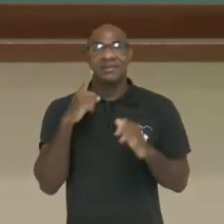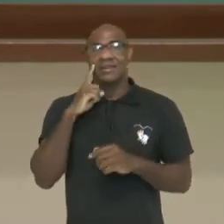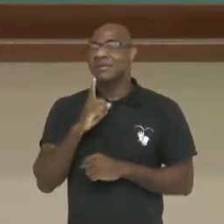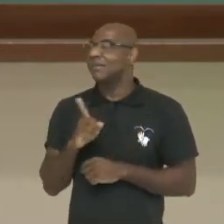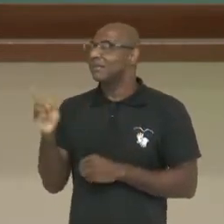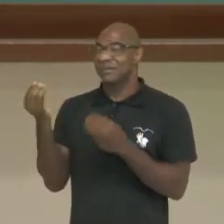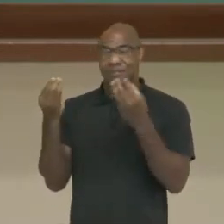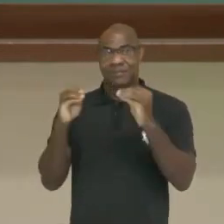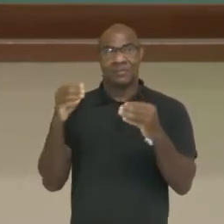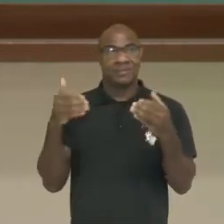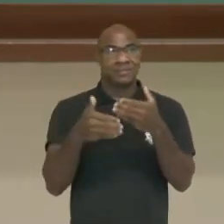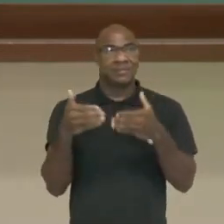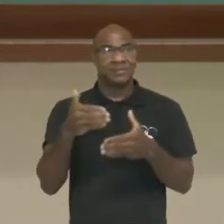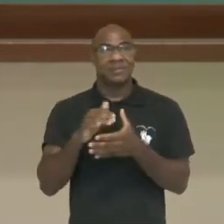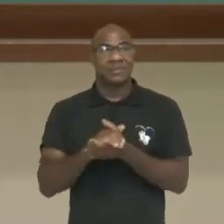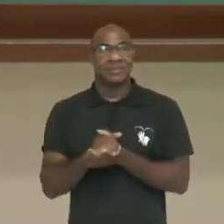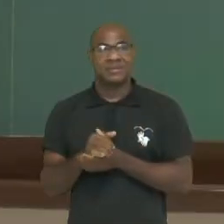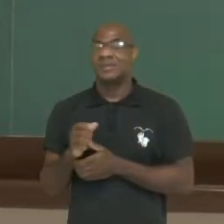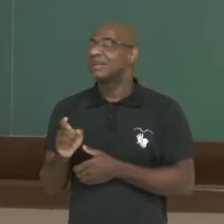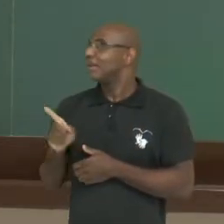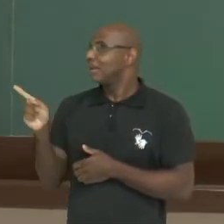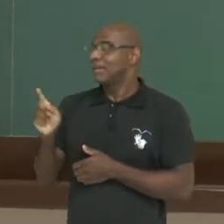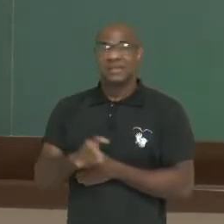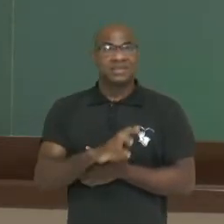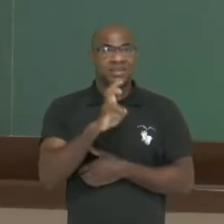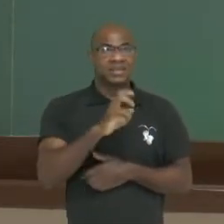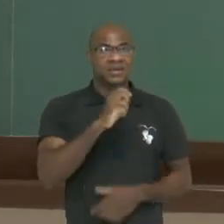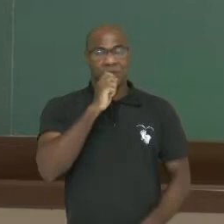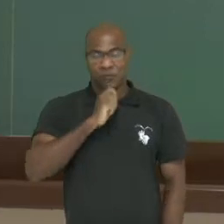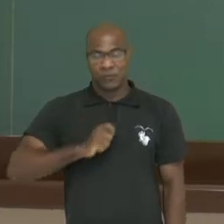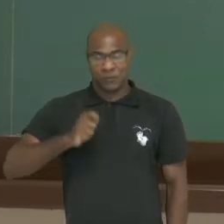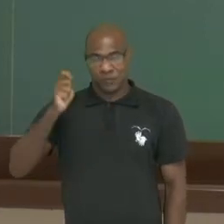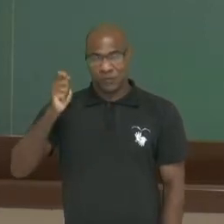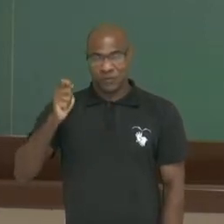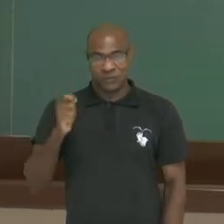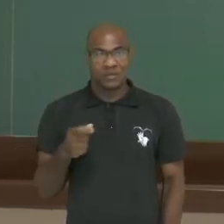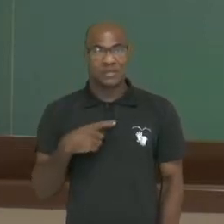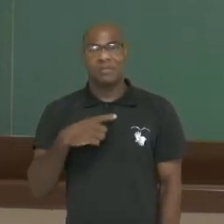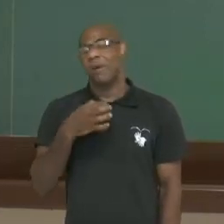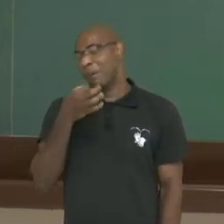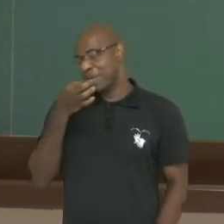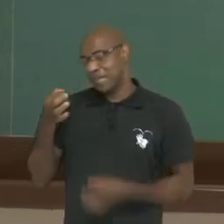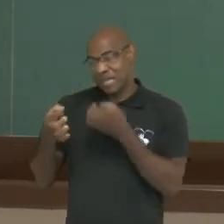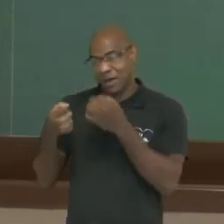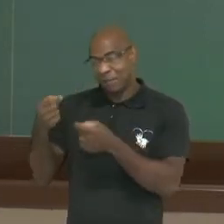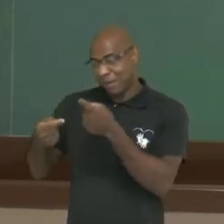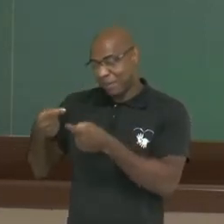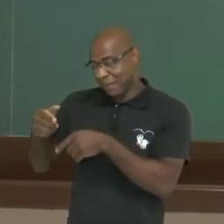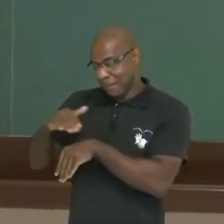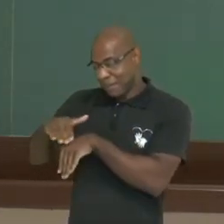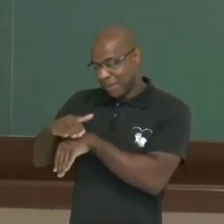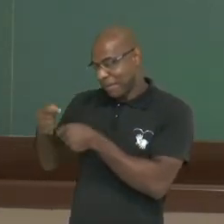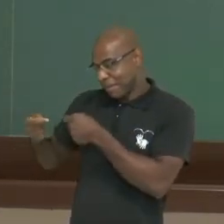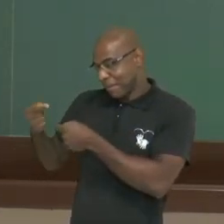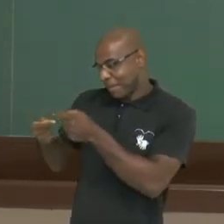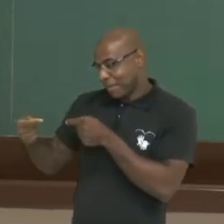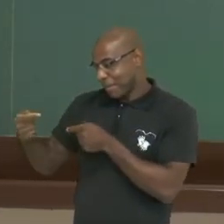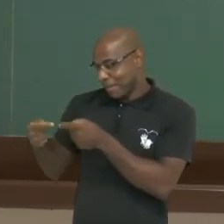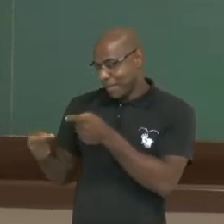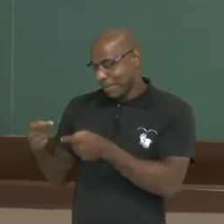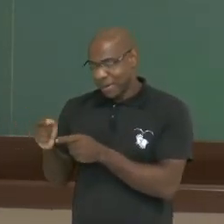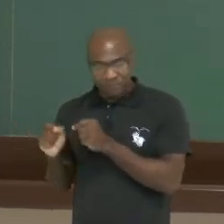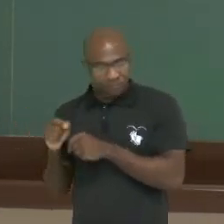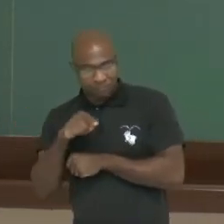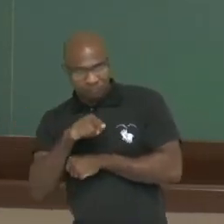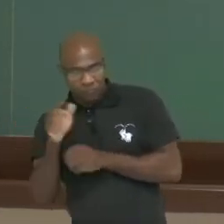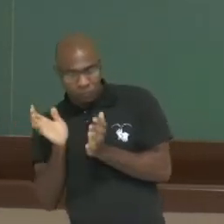no slide. E esses 5 juízes, né, dão a sua opinião, pontuam, e aí faz com